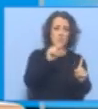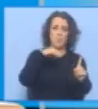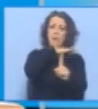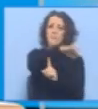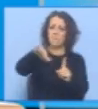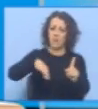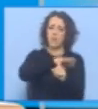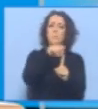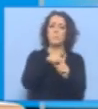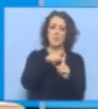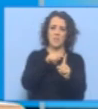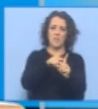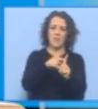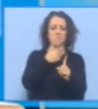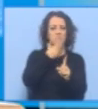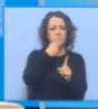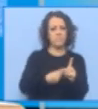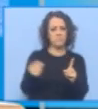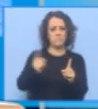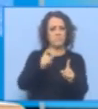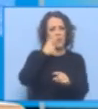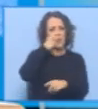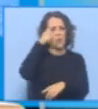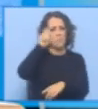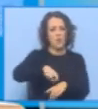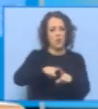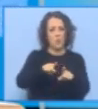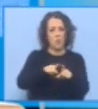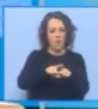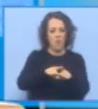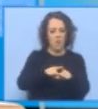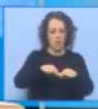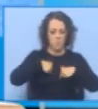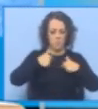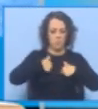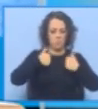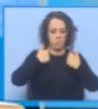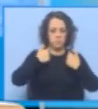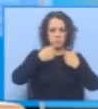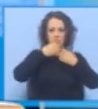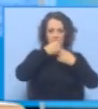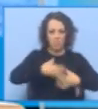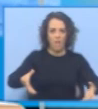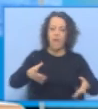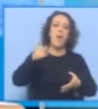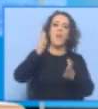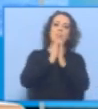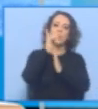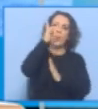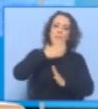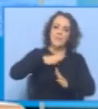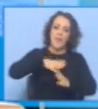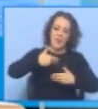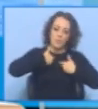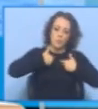família. É desumano, portanto, é um rebaixar-se na sua condição. Não é? Portanto, Deus quer nos puxar para cima. Não